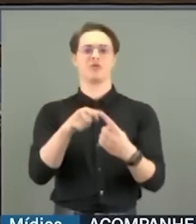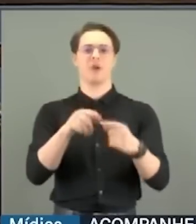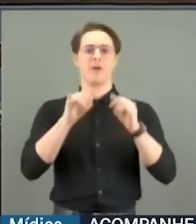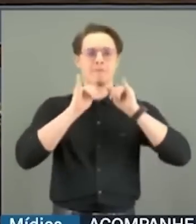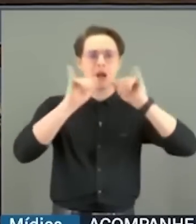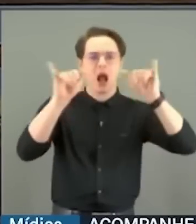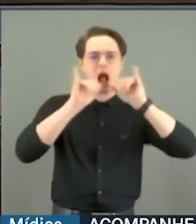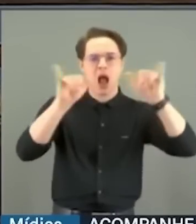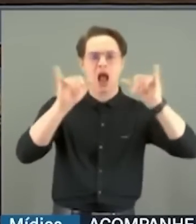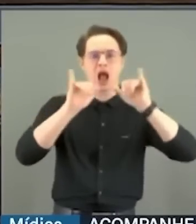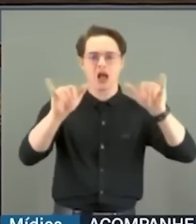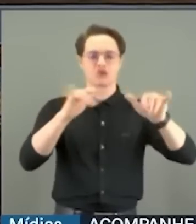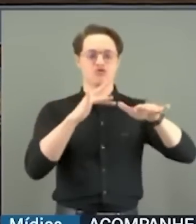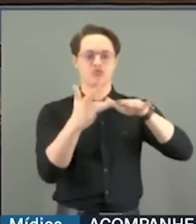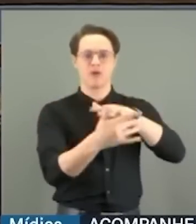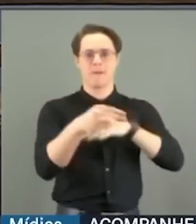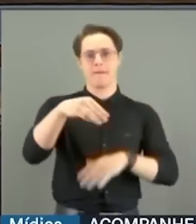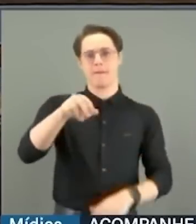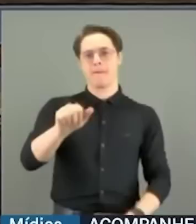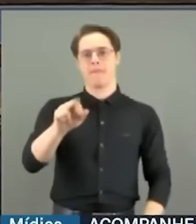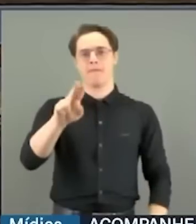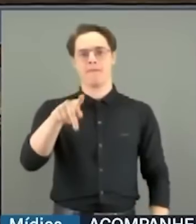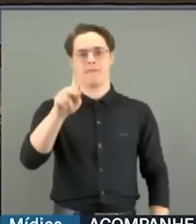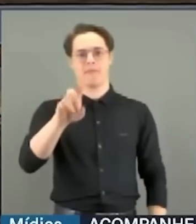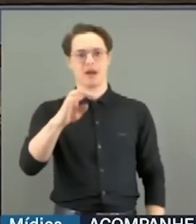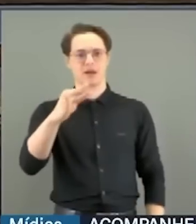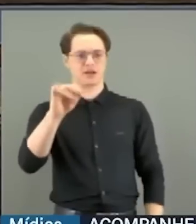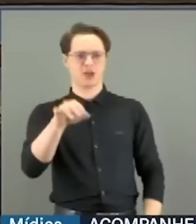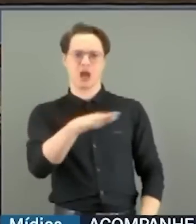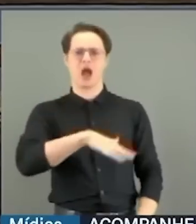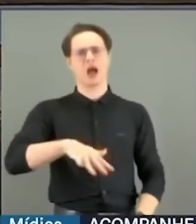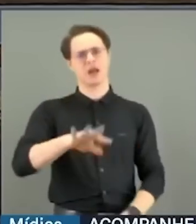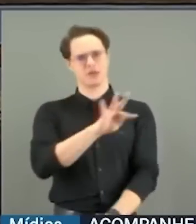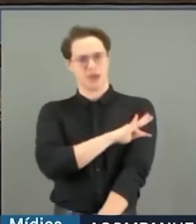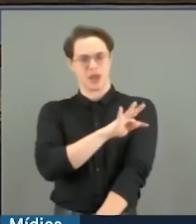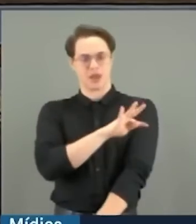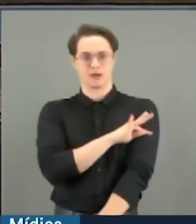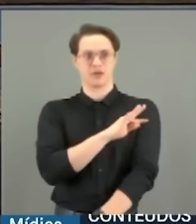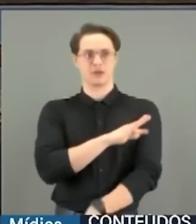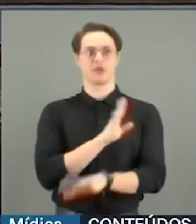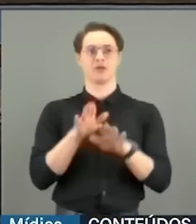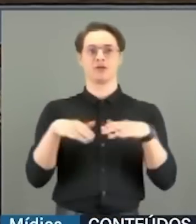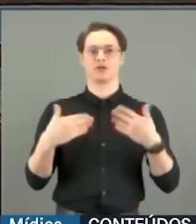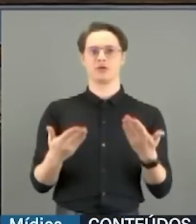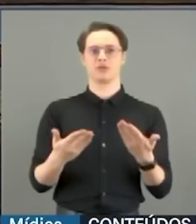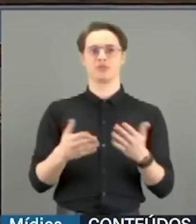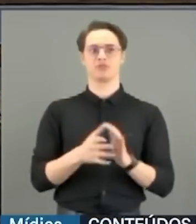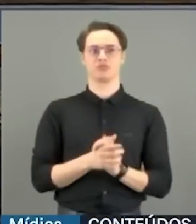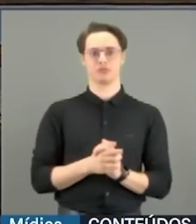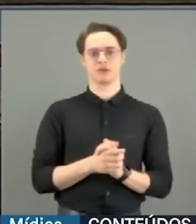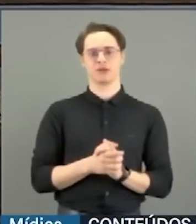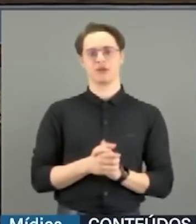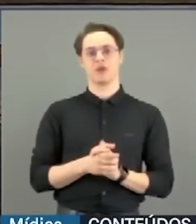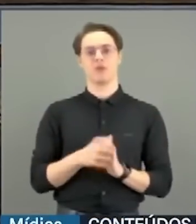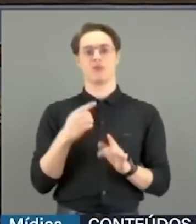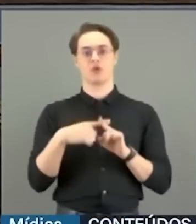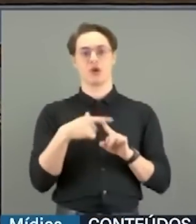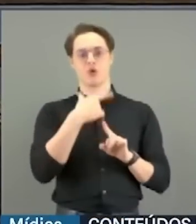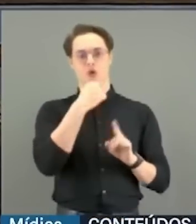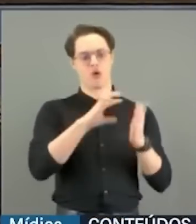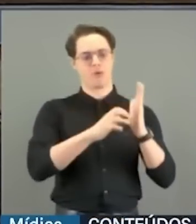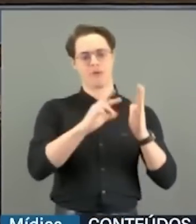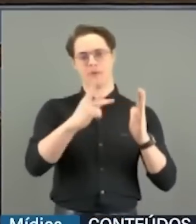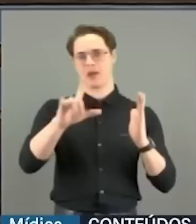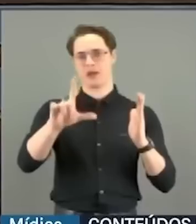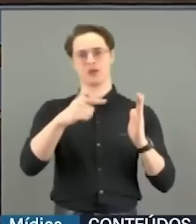algumas perguntas, mas a questão era técnica. O Valdemar, acredito que ele não tenha um conhecimento técnico sobre isso.